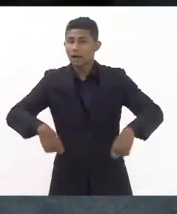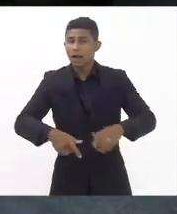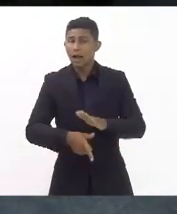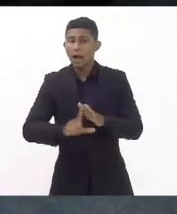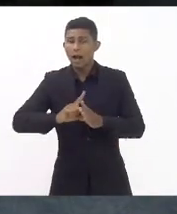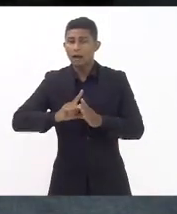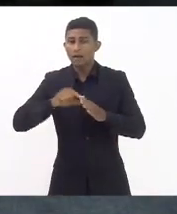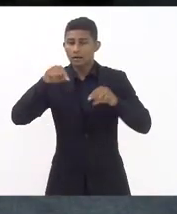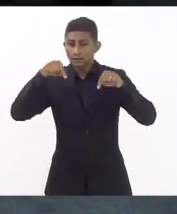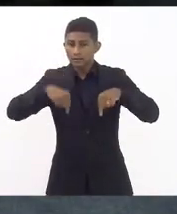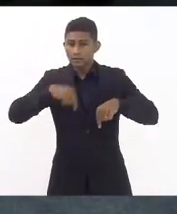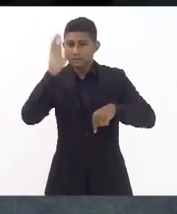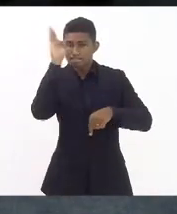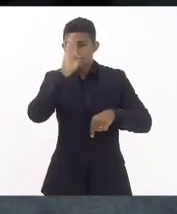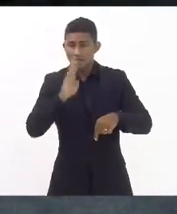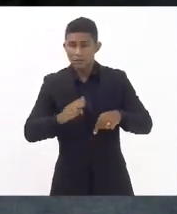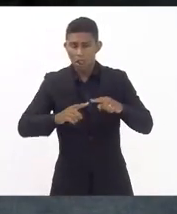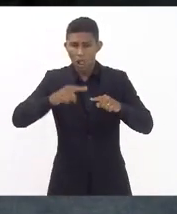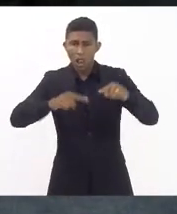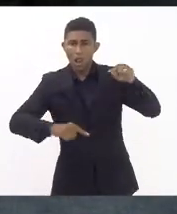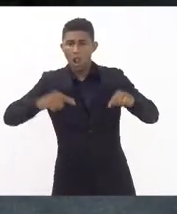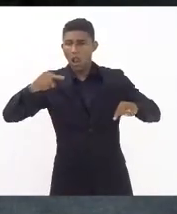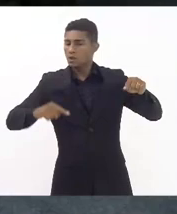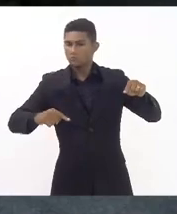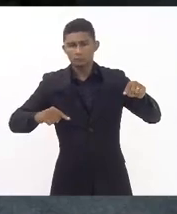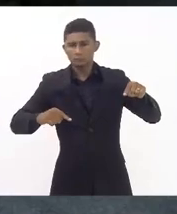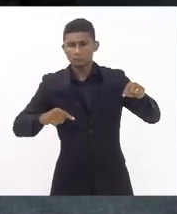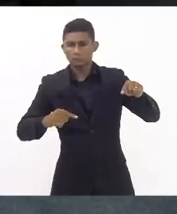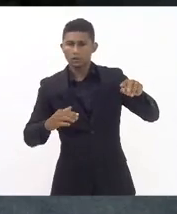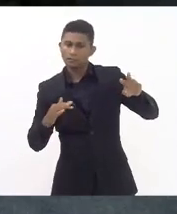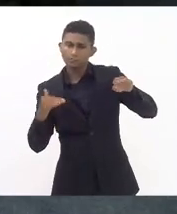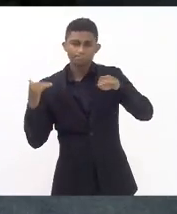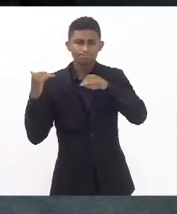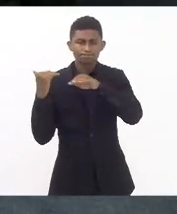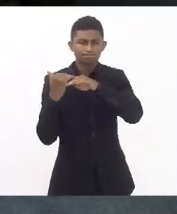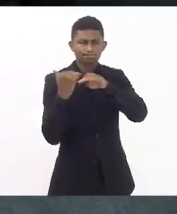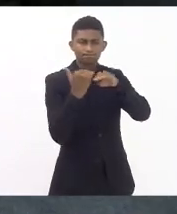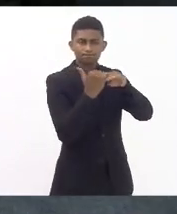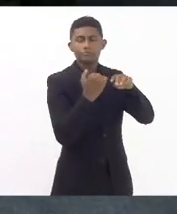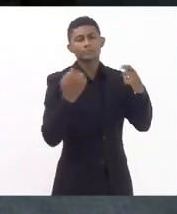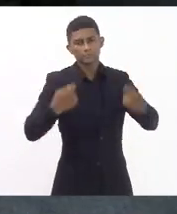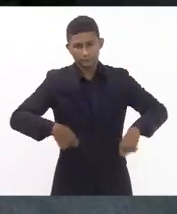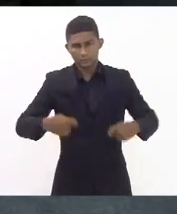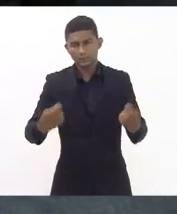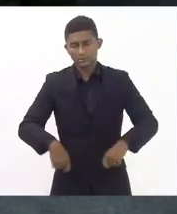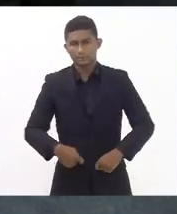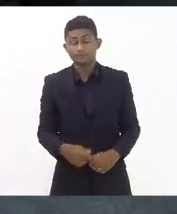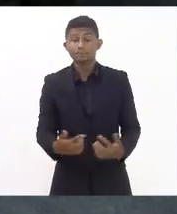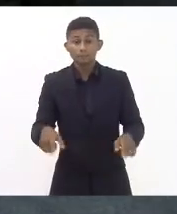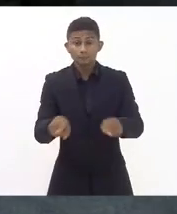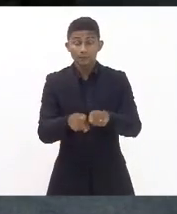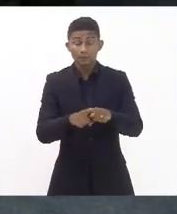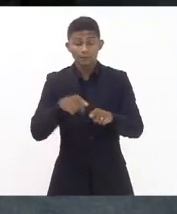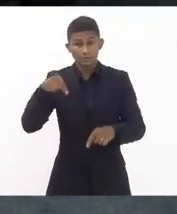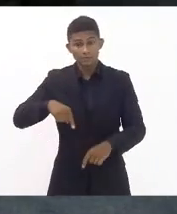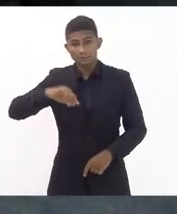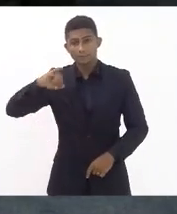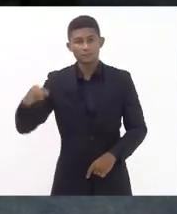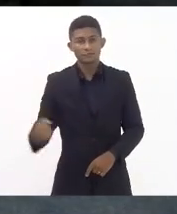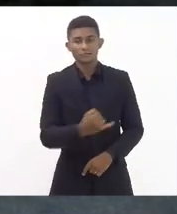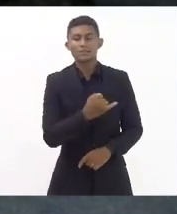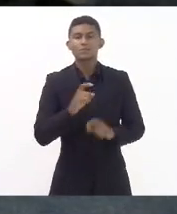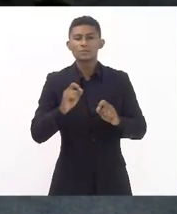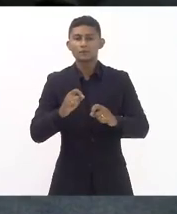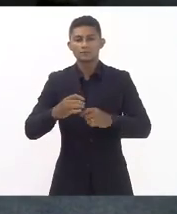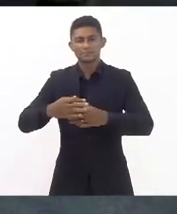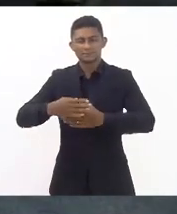Brasil é vergonhoso. E também, presidente, queria aproveitar e cumprimentar a nossa